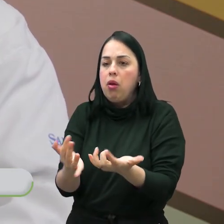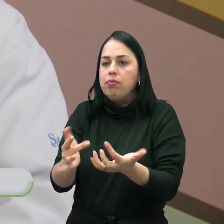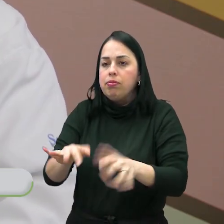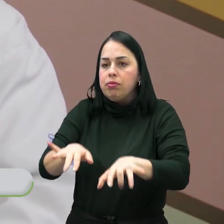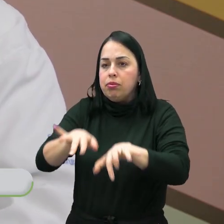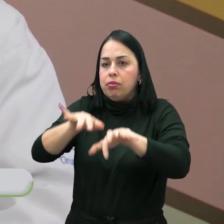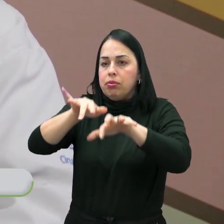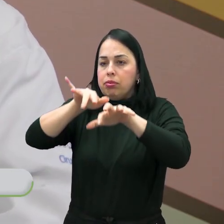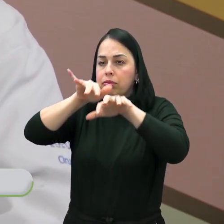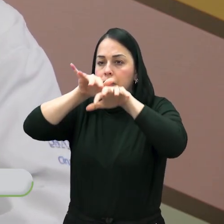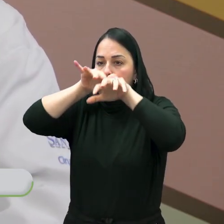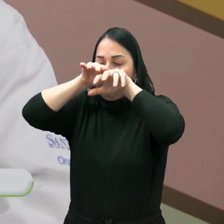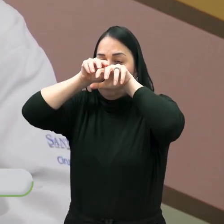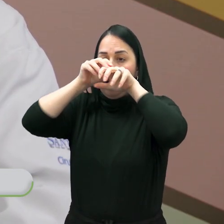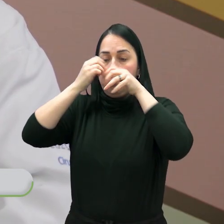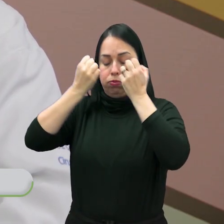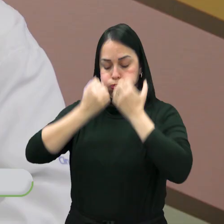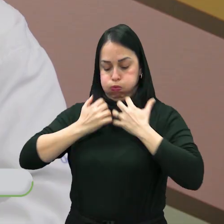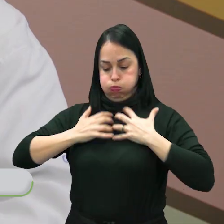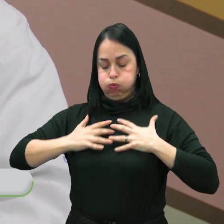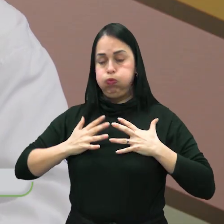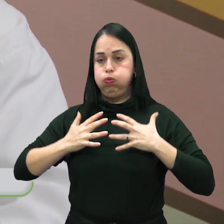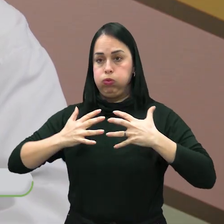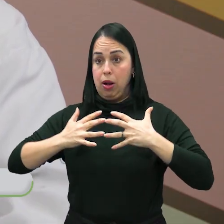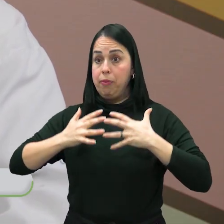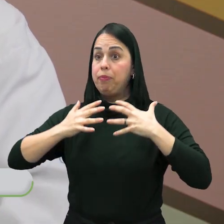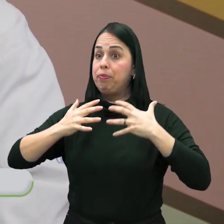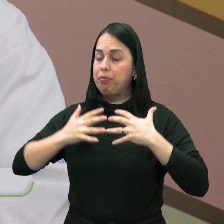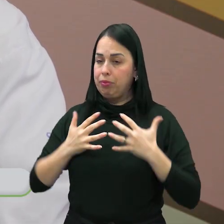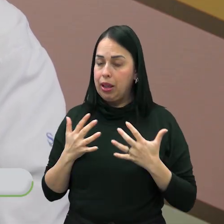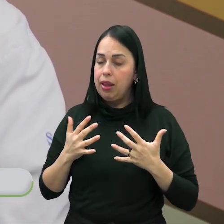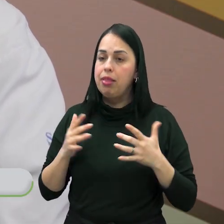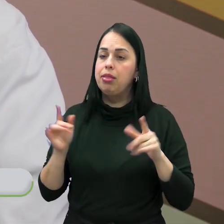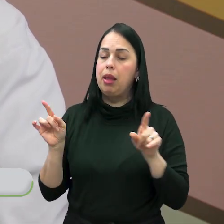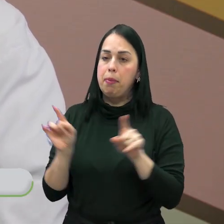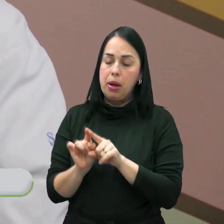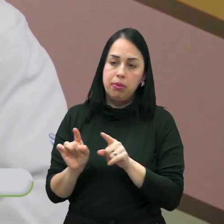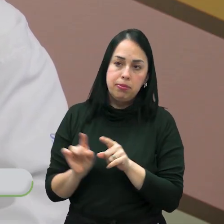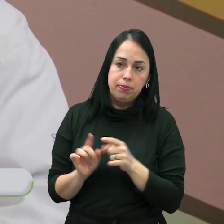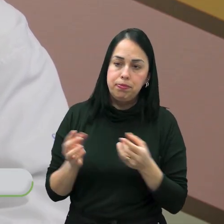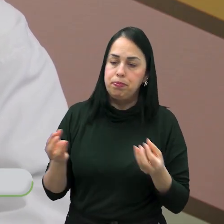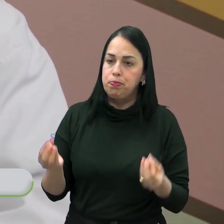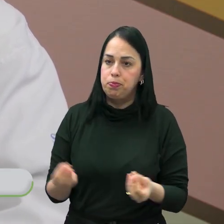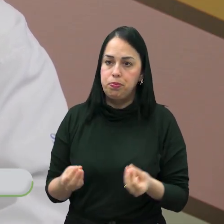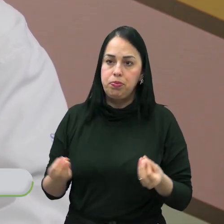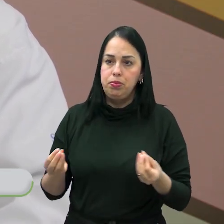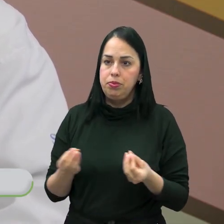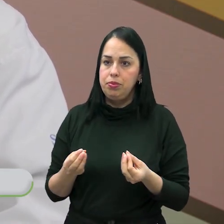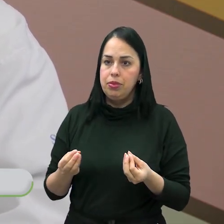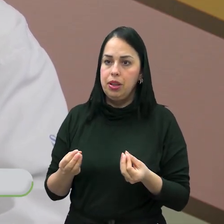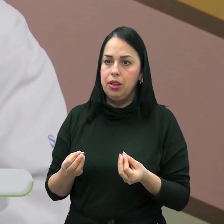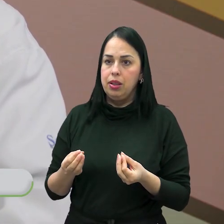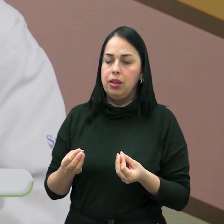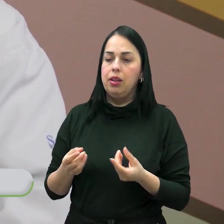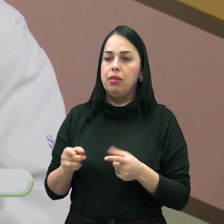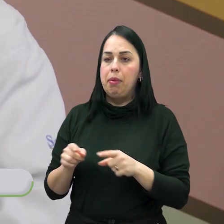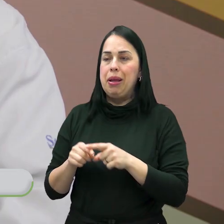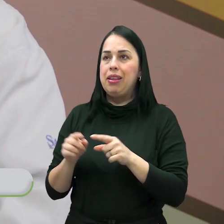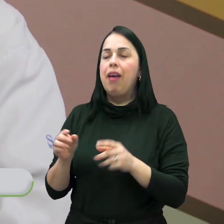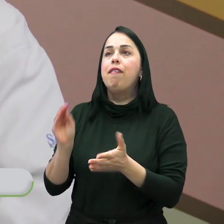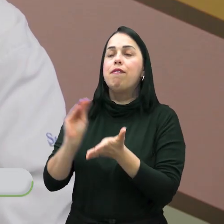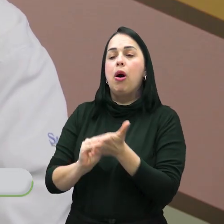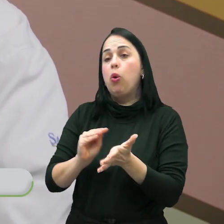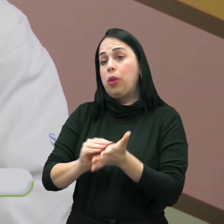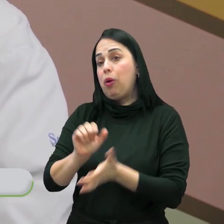resíduos que não queimaram por completo, então, o carvão, e pode ser também pela falta de oxigênio no